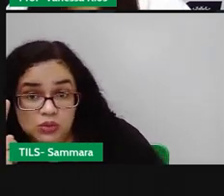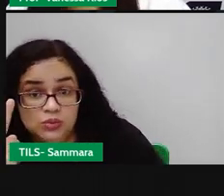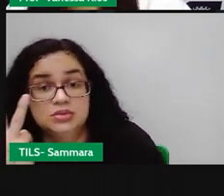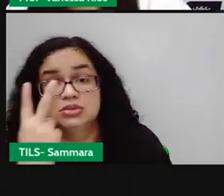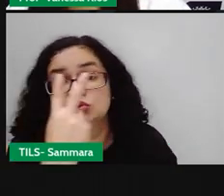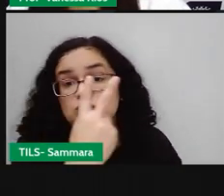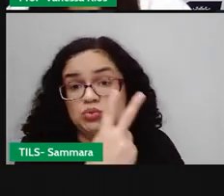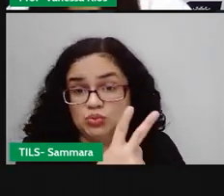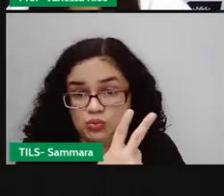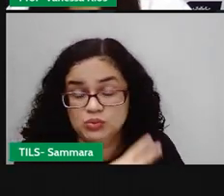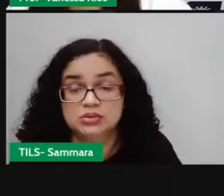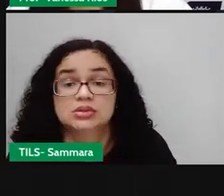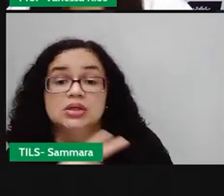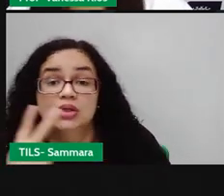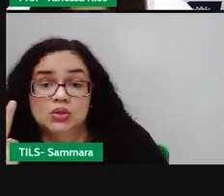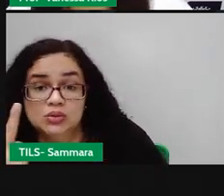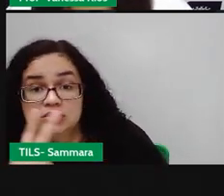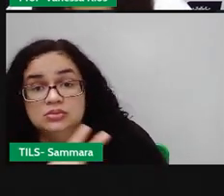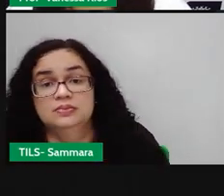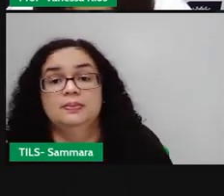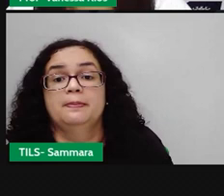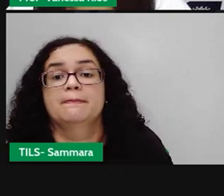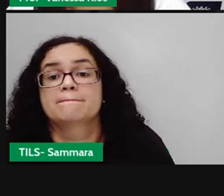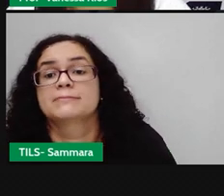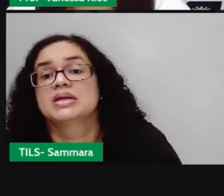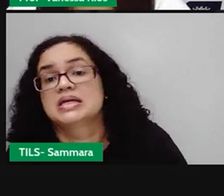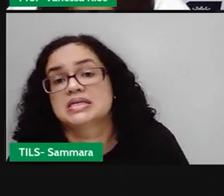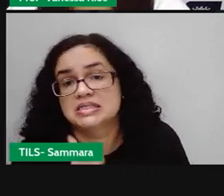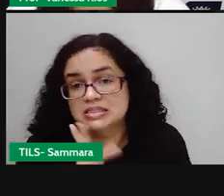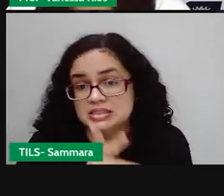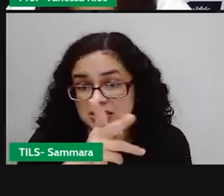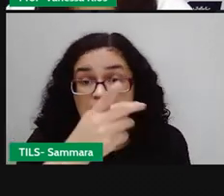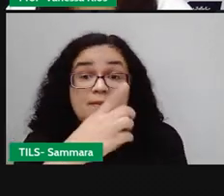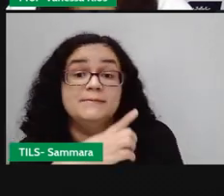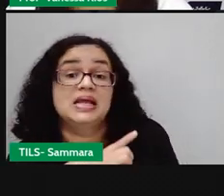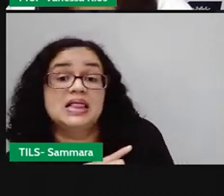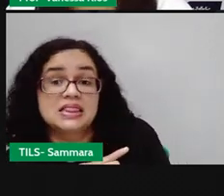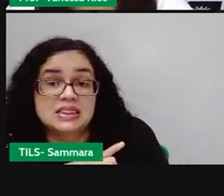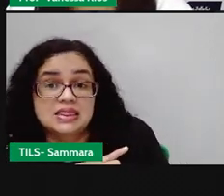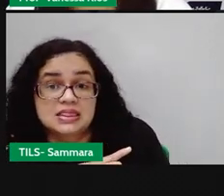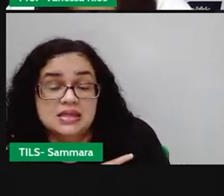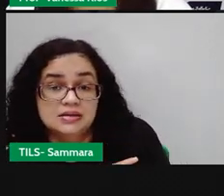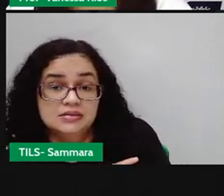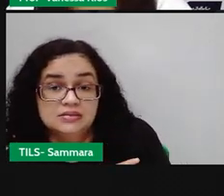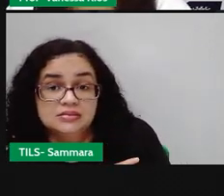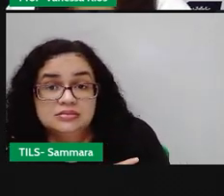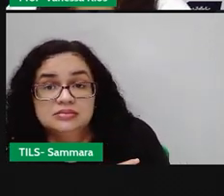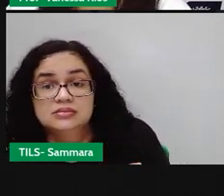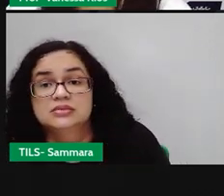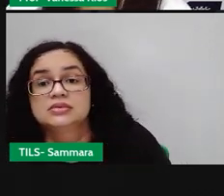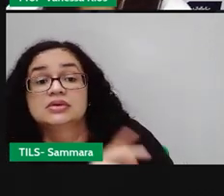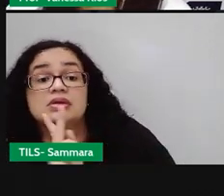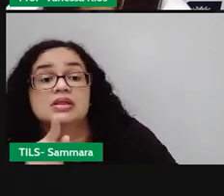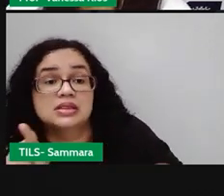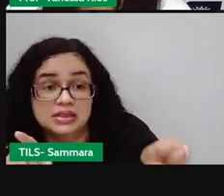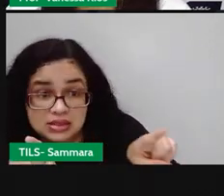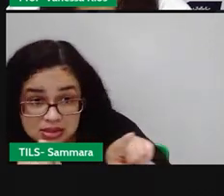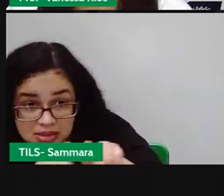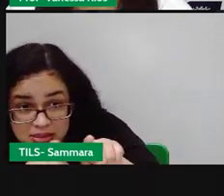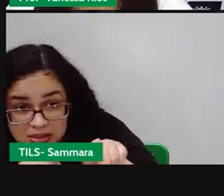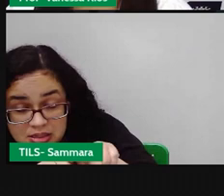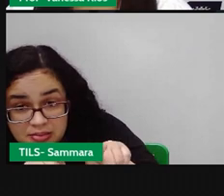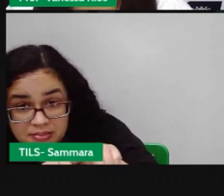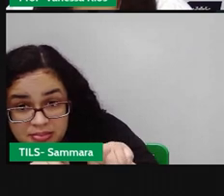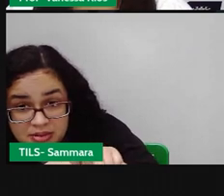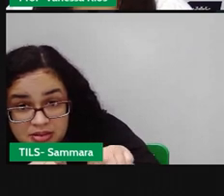tem 2, 2 e o 2. Então, o 2 sempre aparece. O que a gente pode perceber é que o 2 também, não